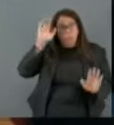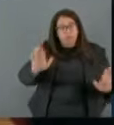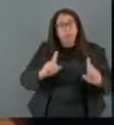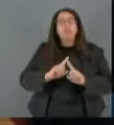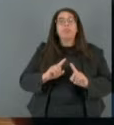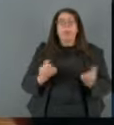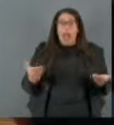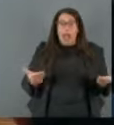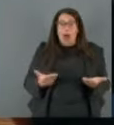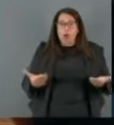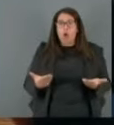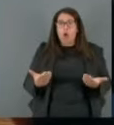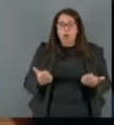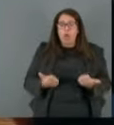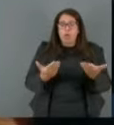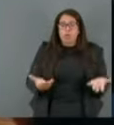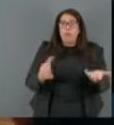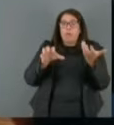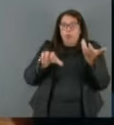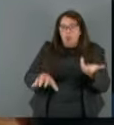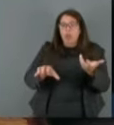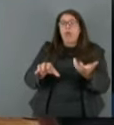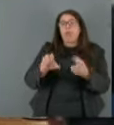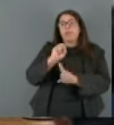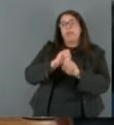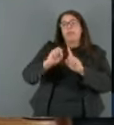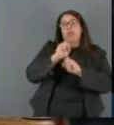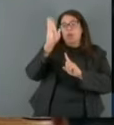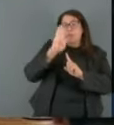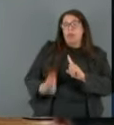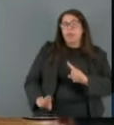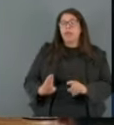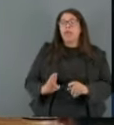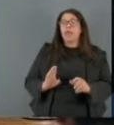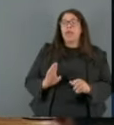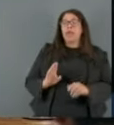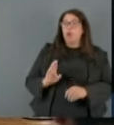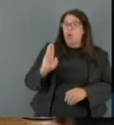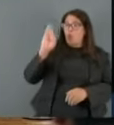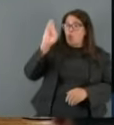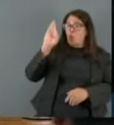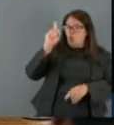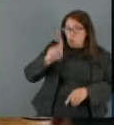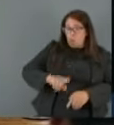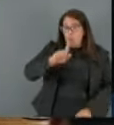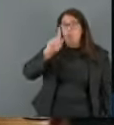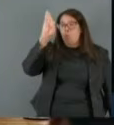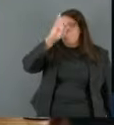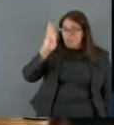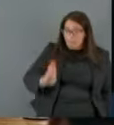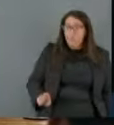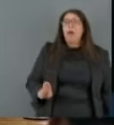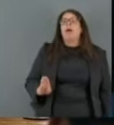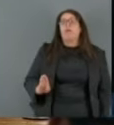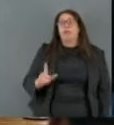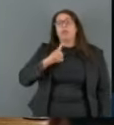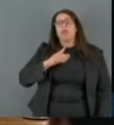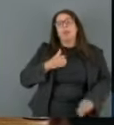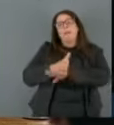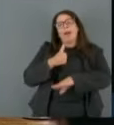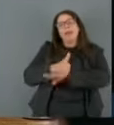estamos oferecendo ao Congresso Nacional e à sociedade brasileira que a União, que tem uma participação muito restrita na questão